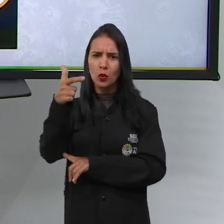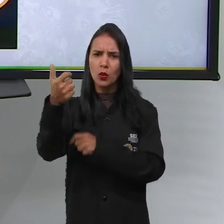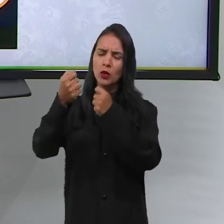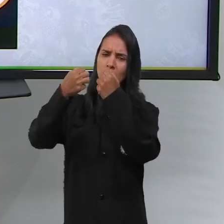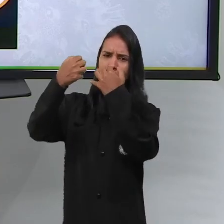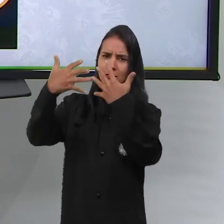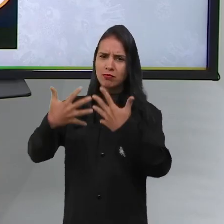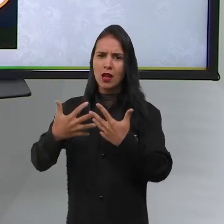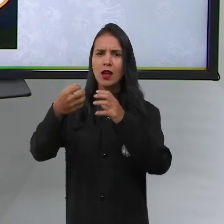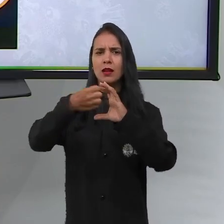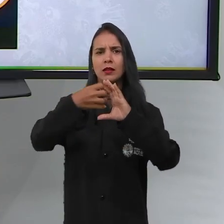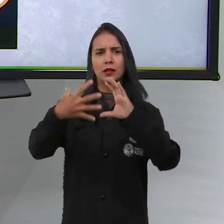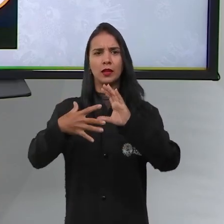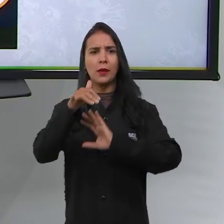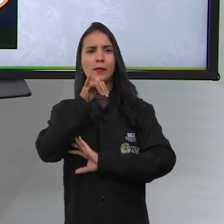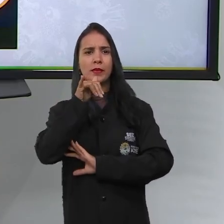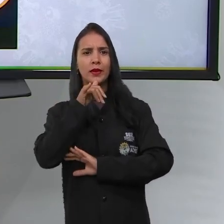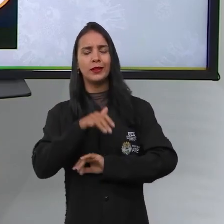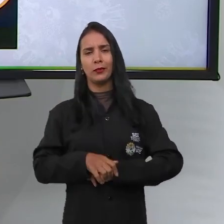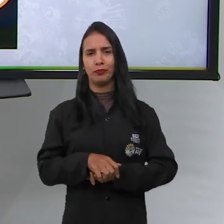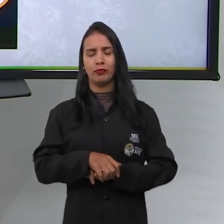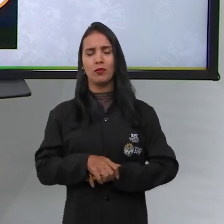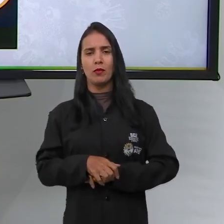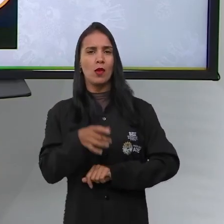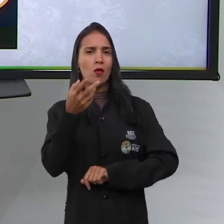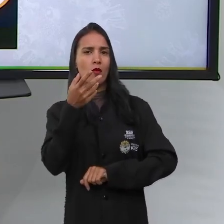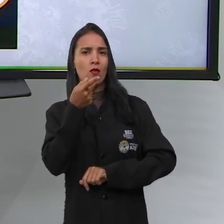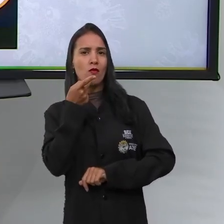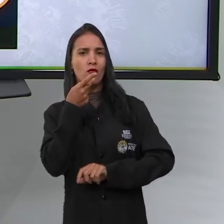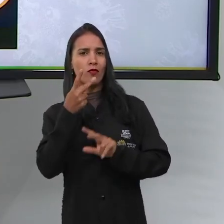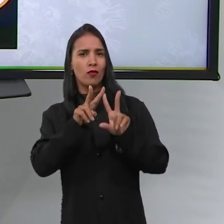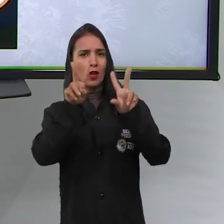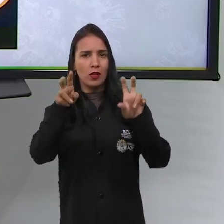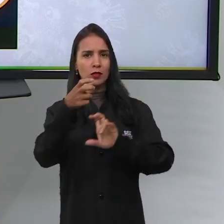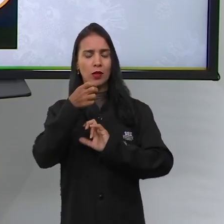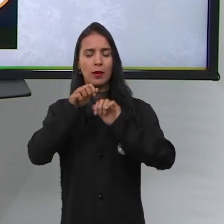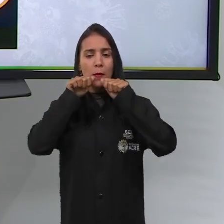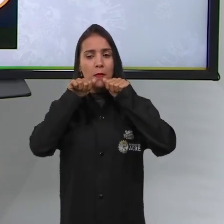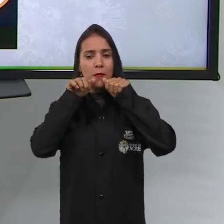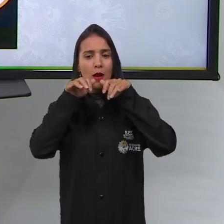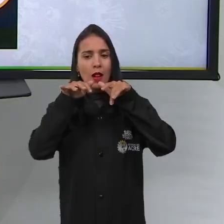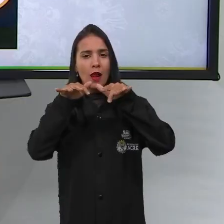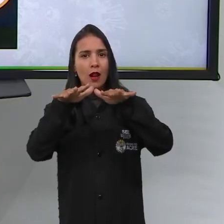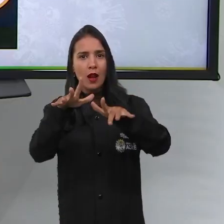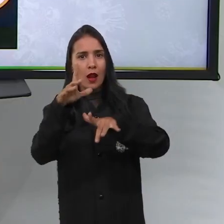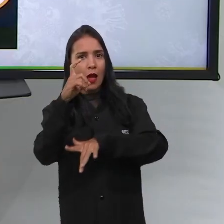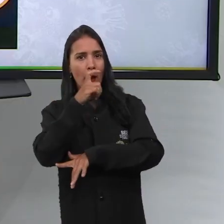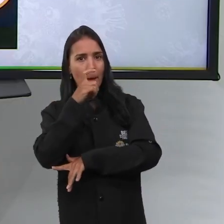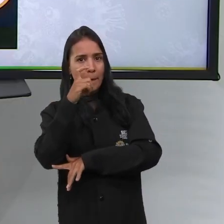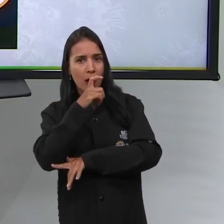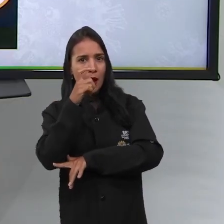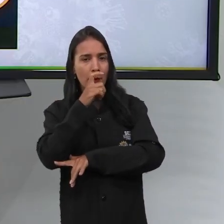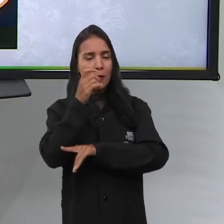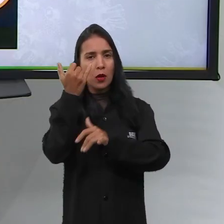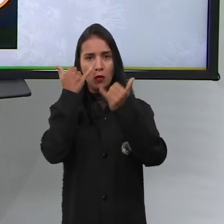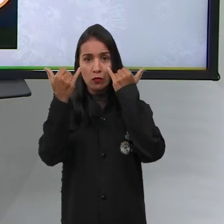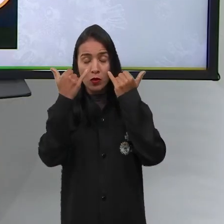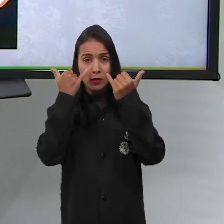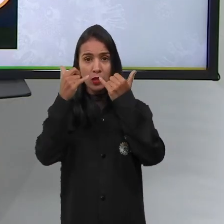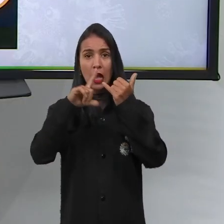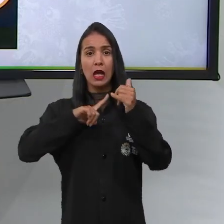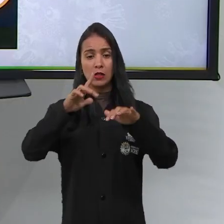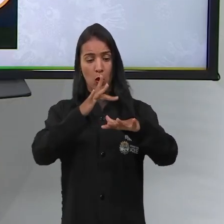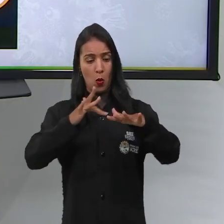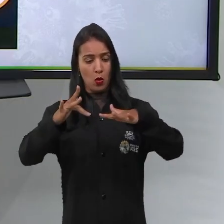falamos assim, a disseminação da fake news, eu vejo ali as redes sociais mais amplas no geral e que apresentam